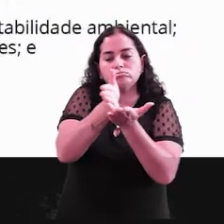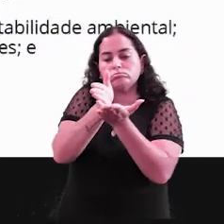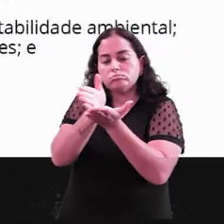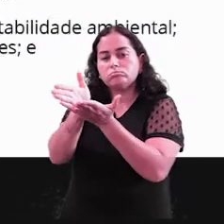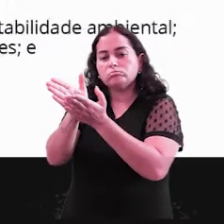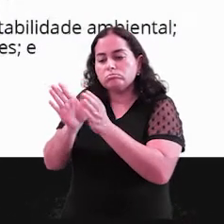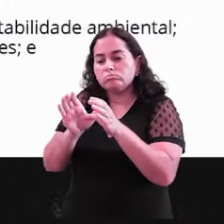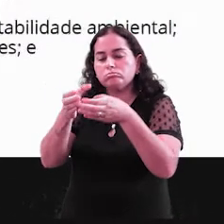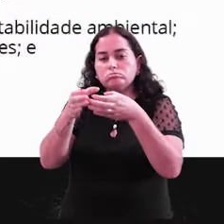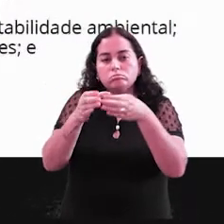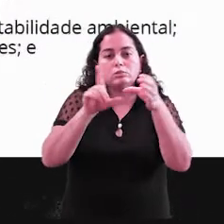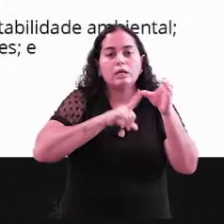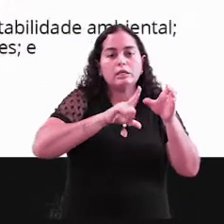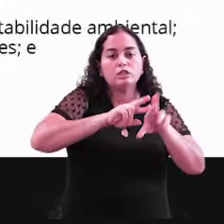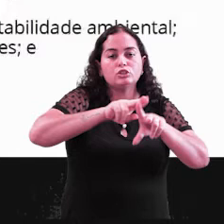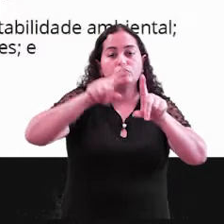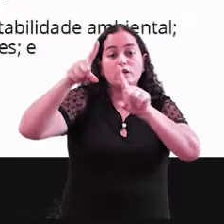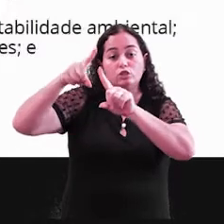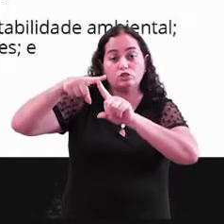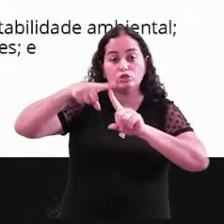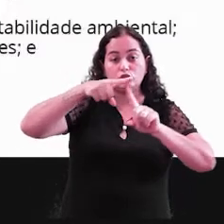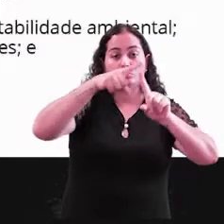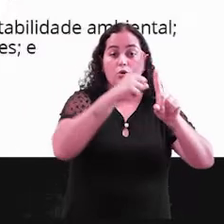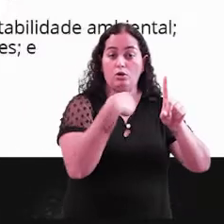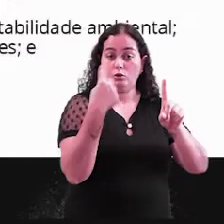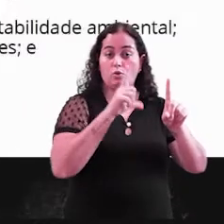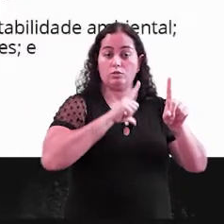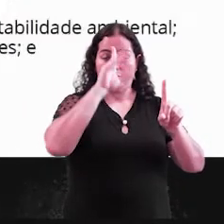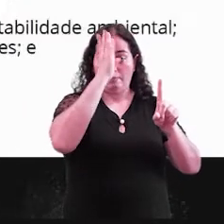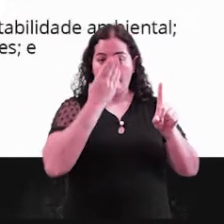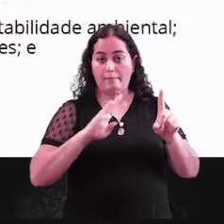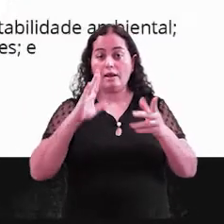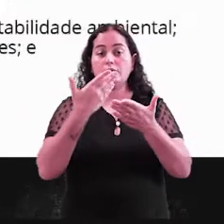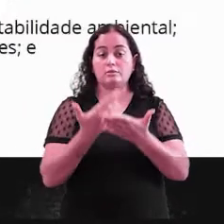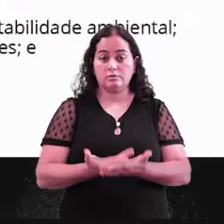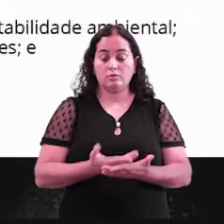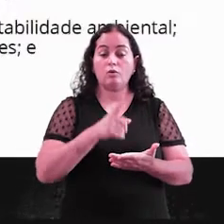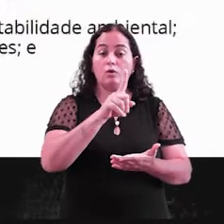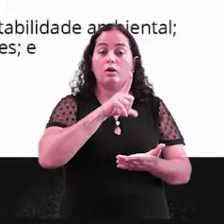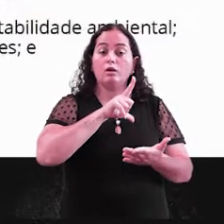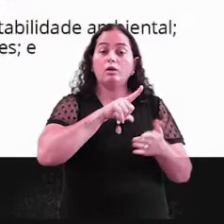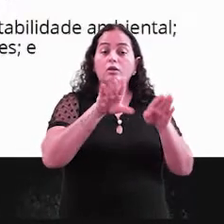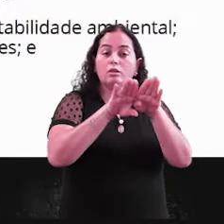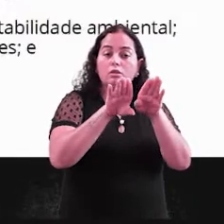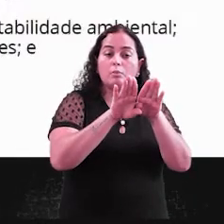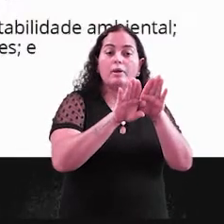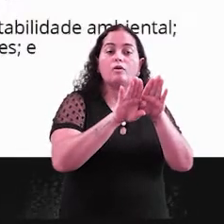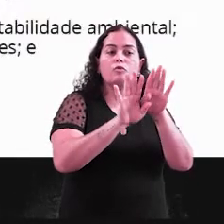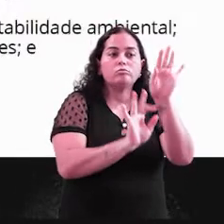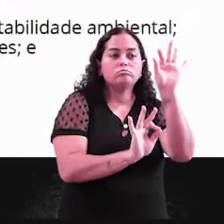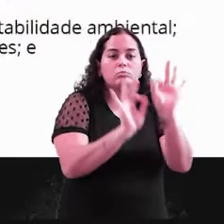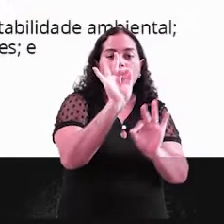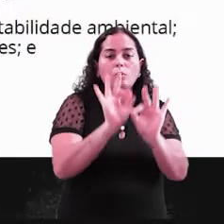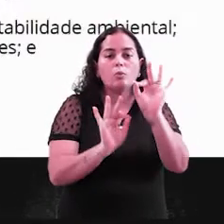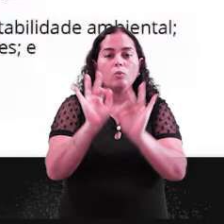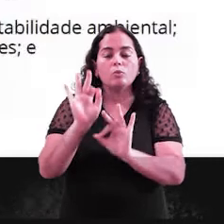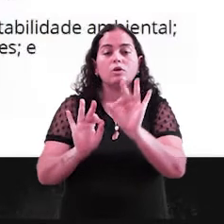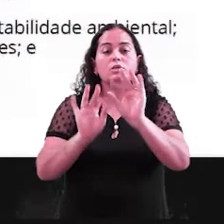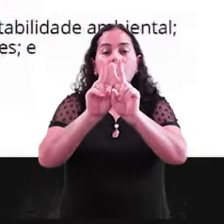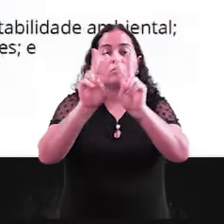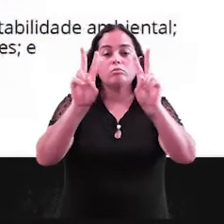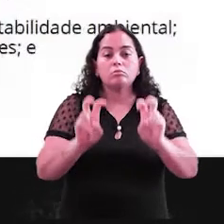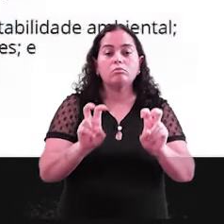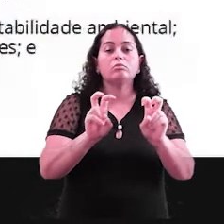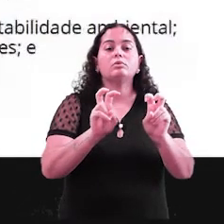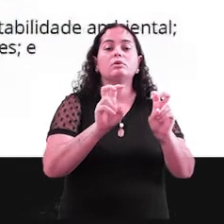as diferentes tipologias dos museus que nós temos no Brasil, e também ele foi estruturado com